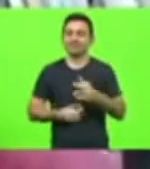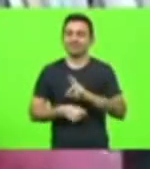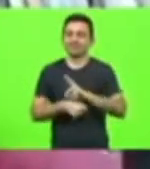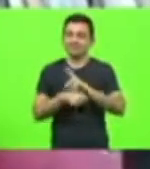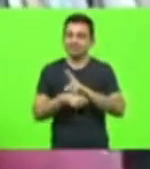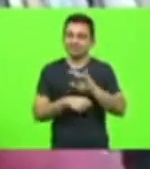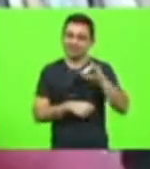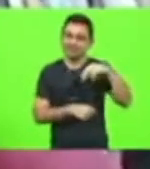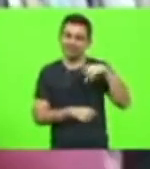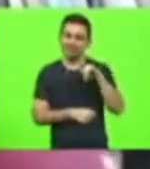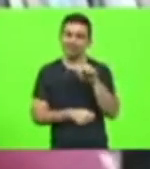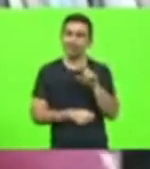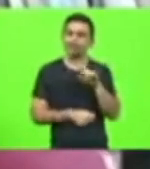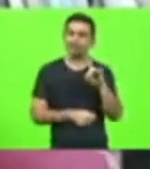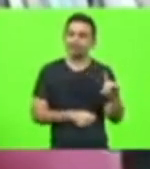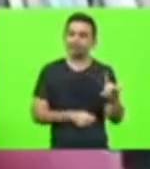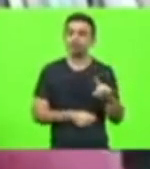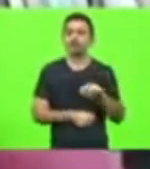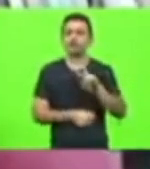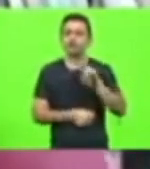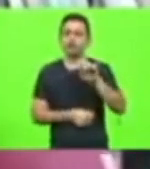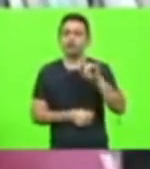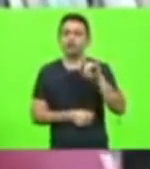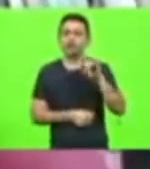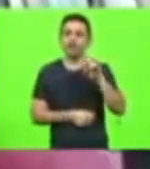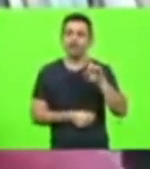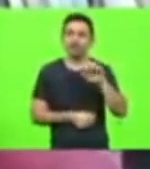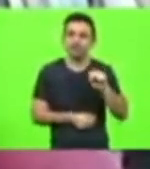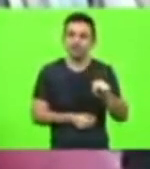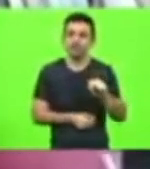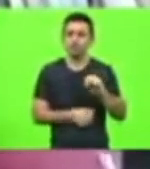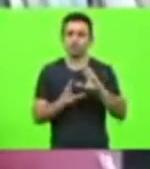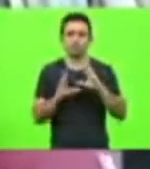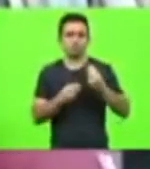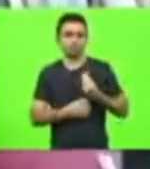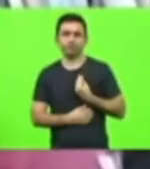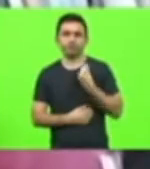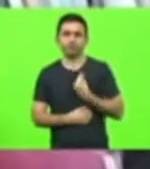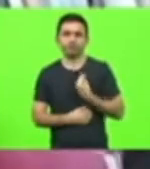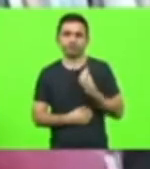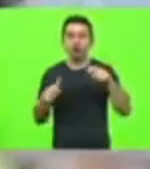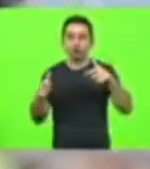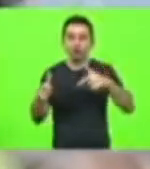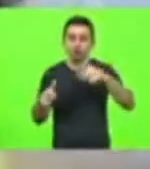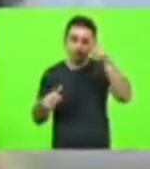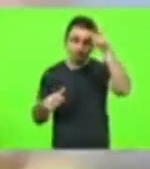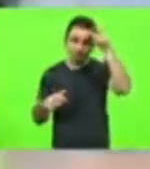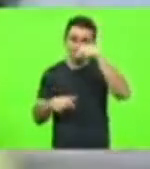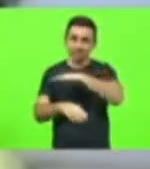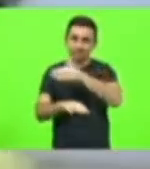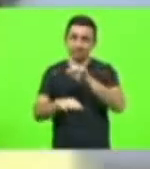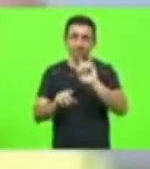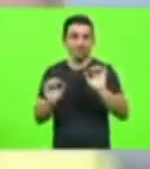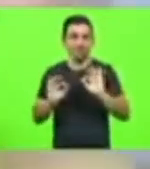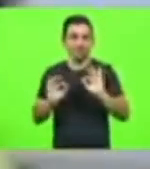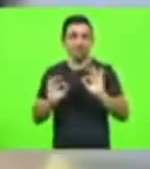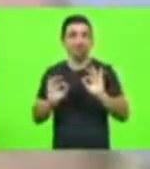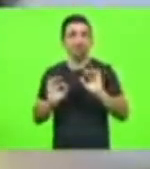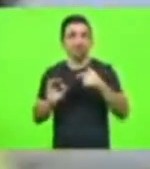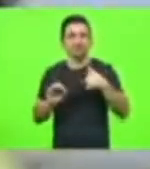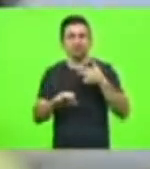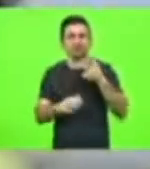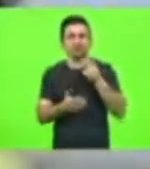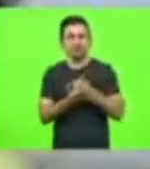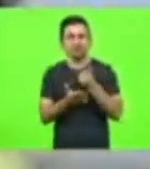ancestralidade. Professores e representantes dos povos indígenas reconheceram alguns avanços, mas reforçaram que ainda